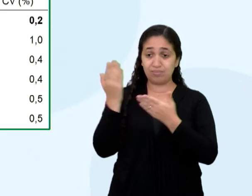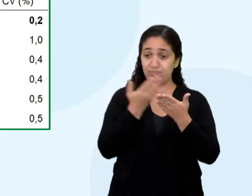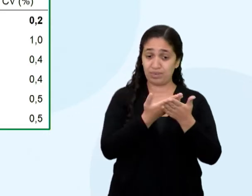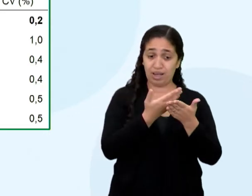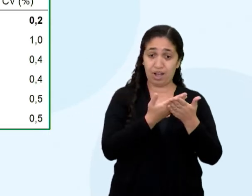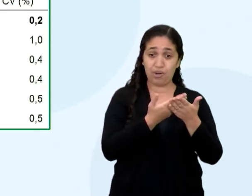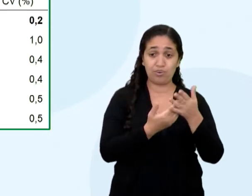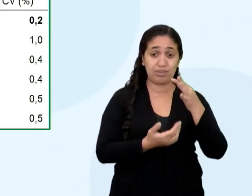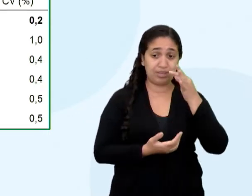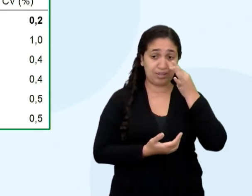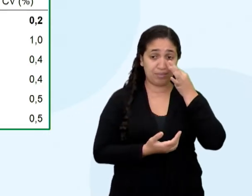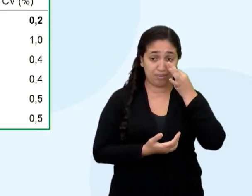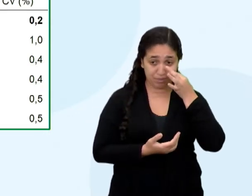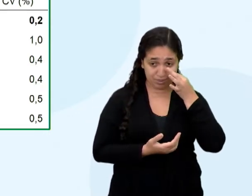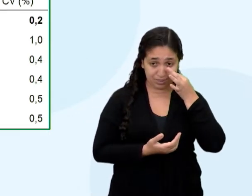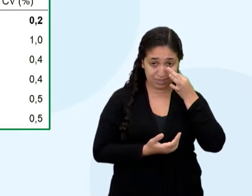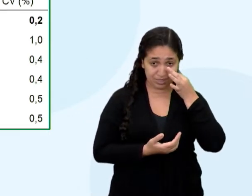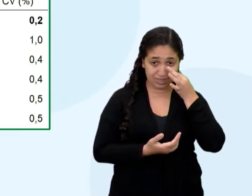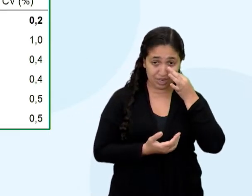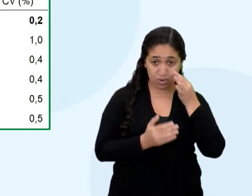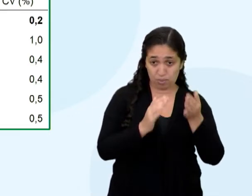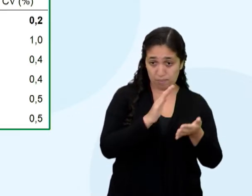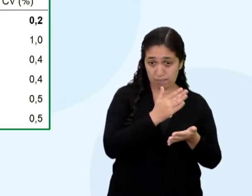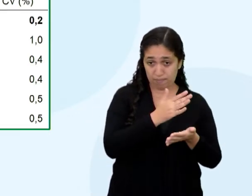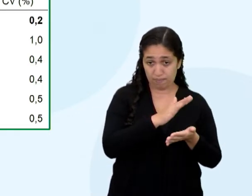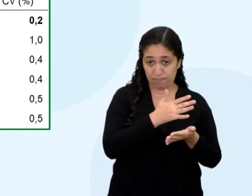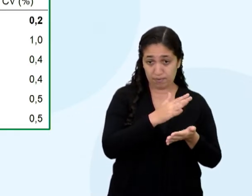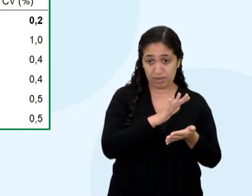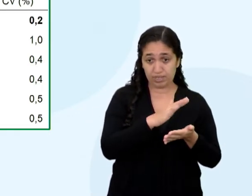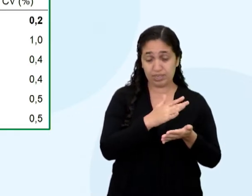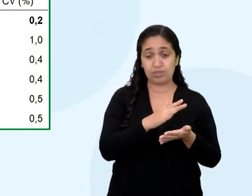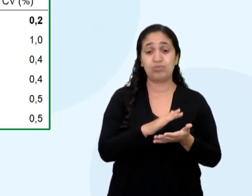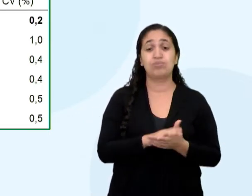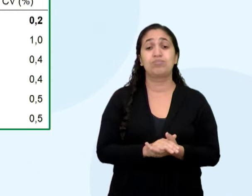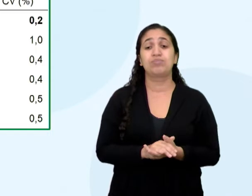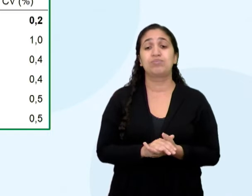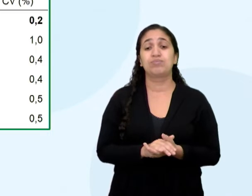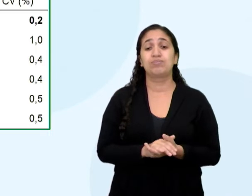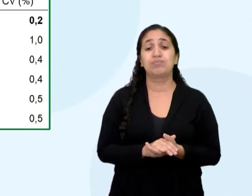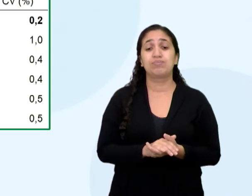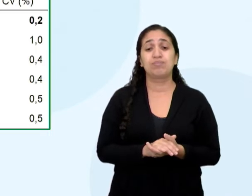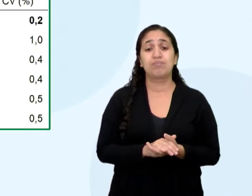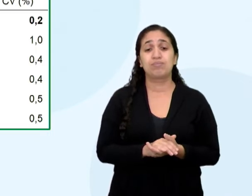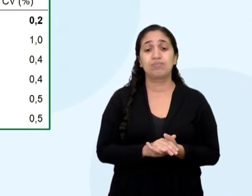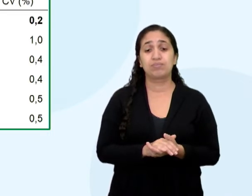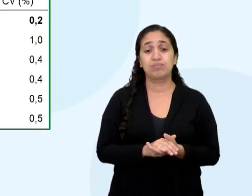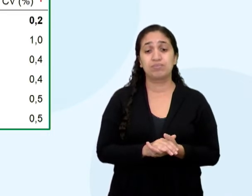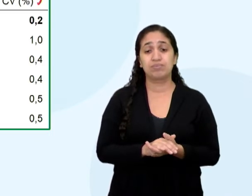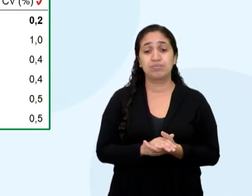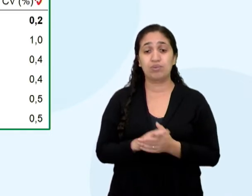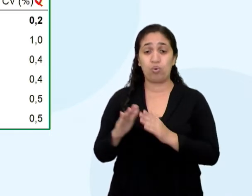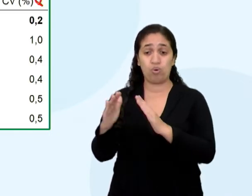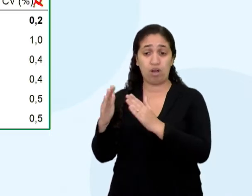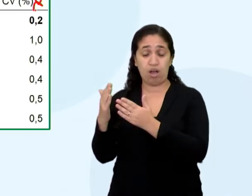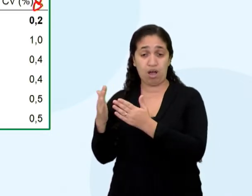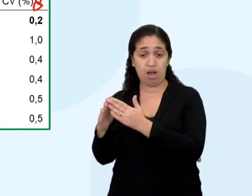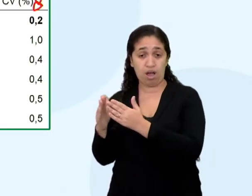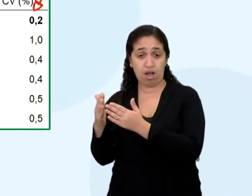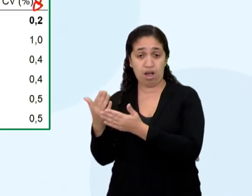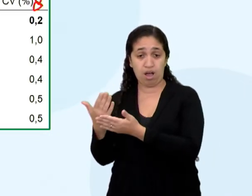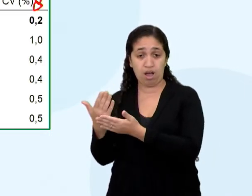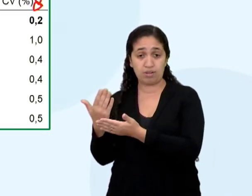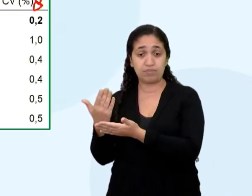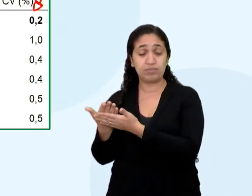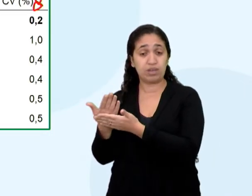presenciais parcialmente, ok? Com as aulas sem sem aulas presenciais, temos um coeficiente